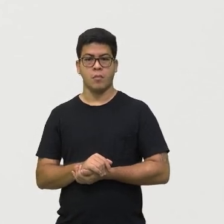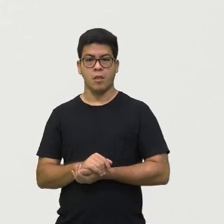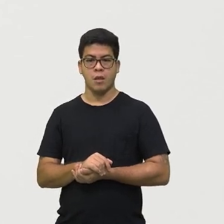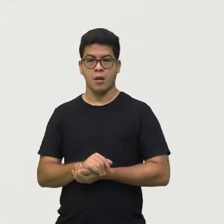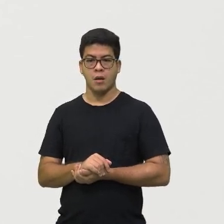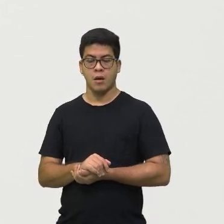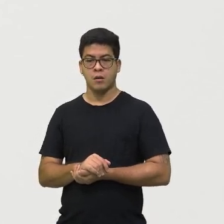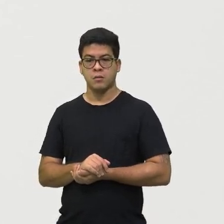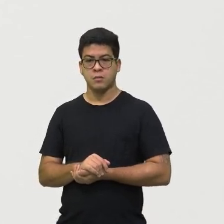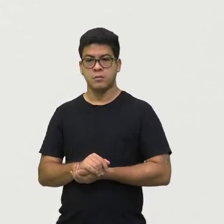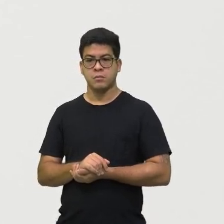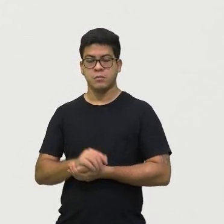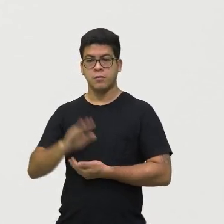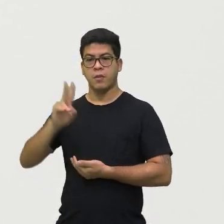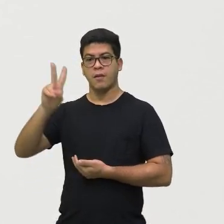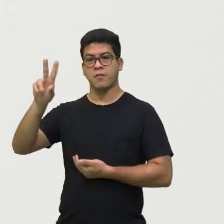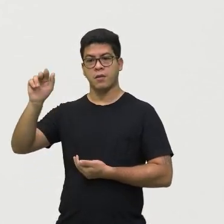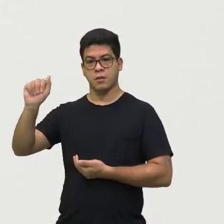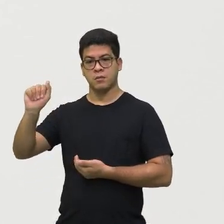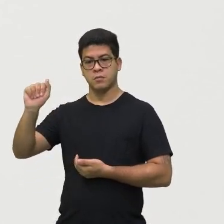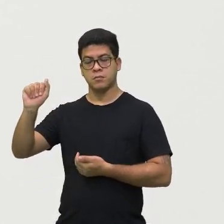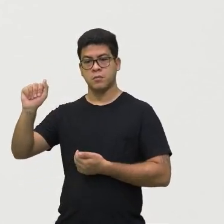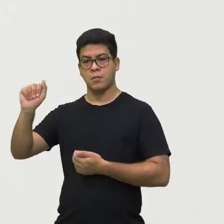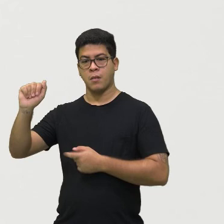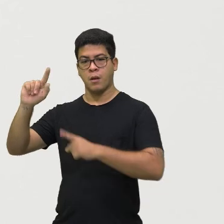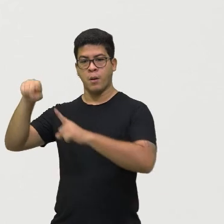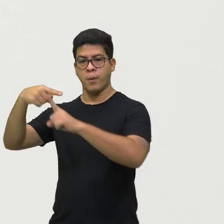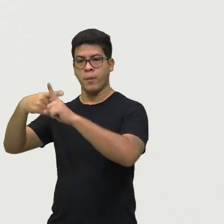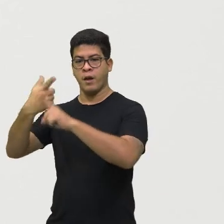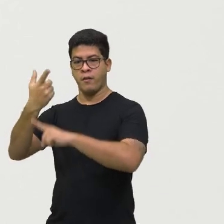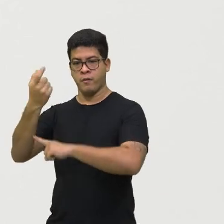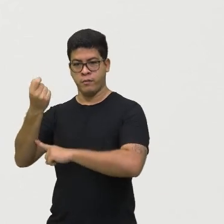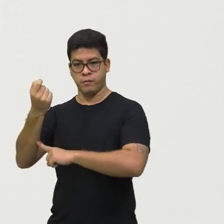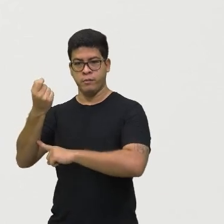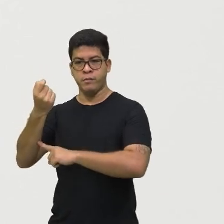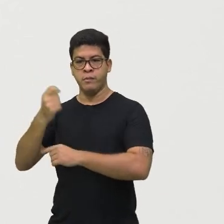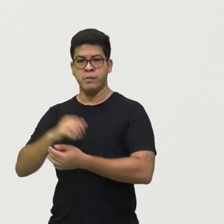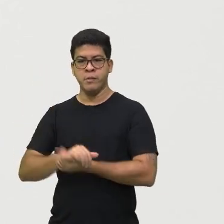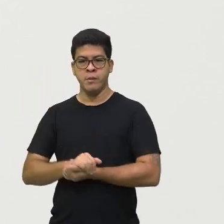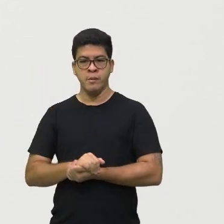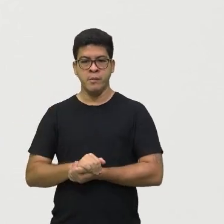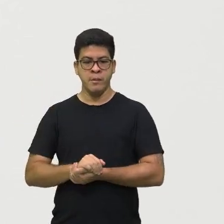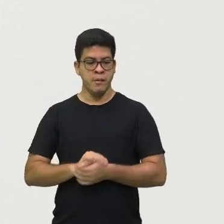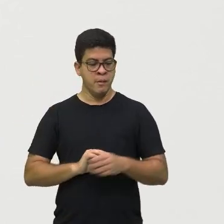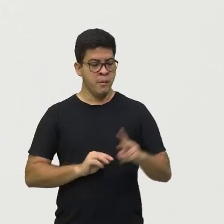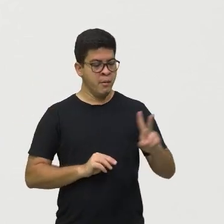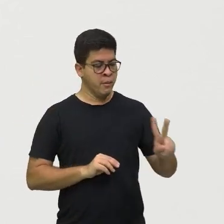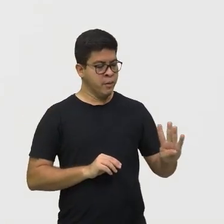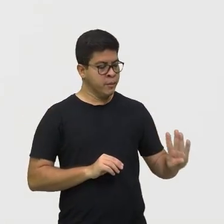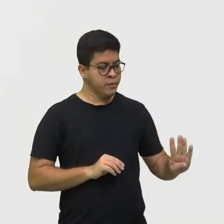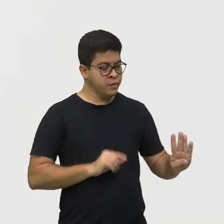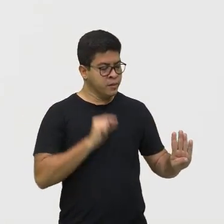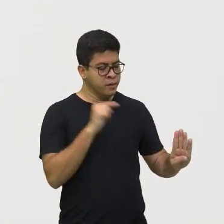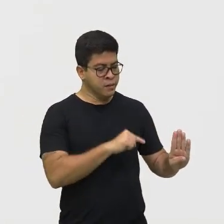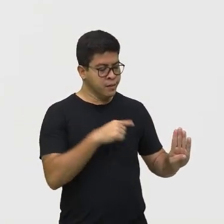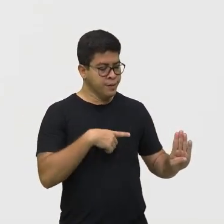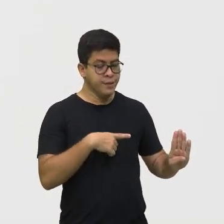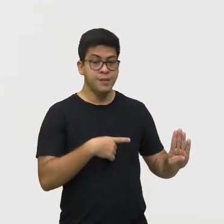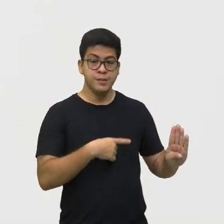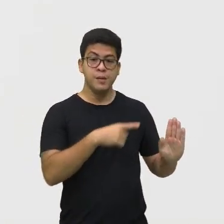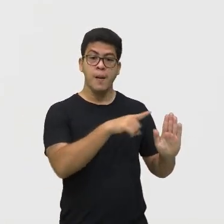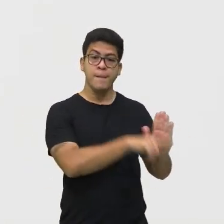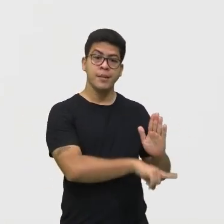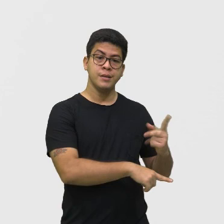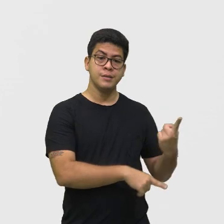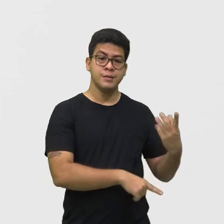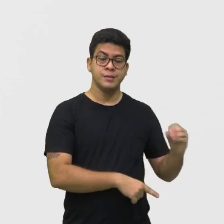numa linha equipotencial de menos 10 volts. Era só analisar a figura para responder corretamente. E